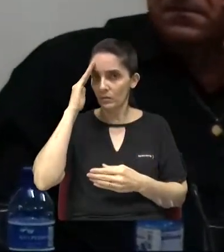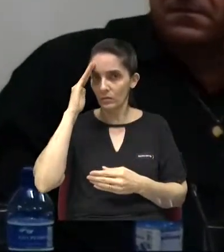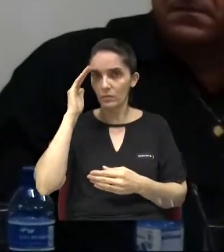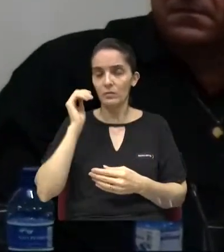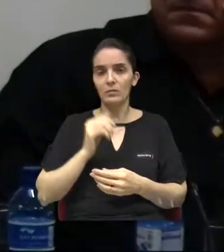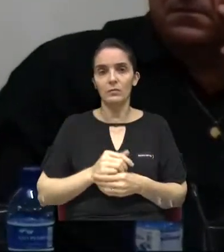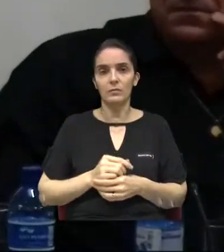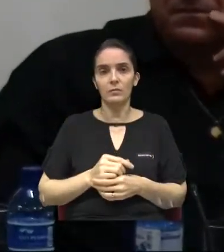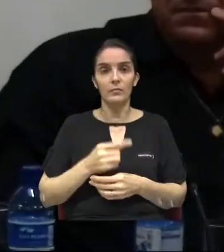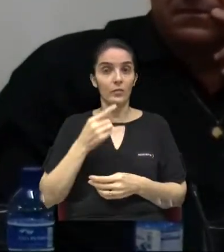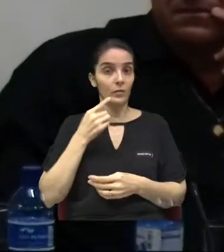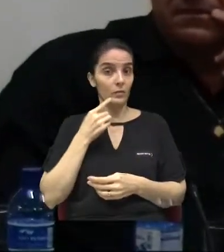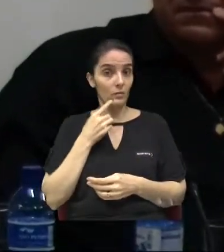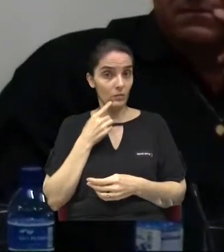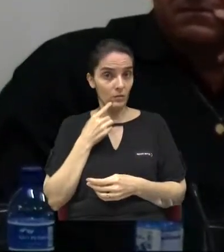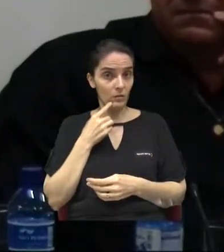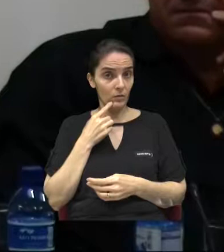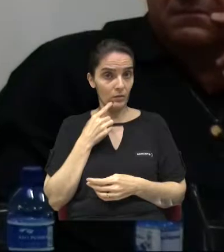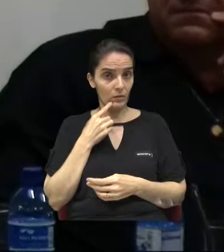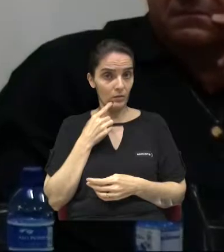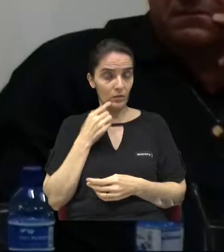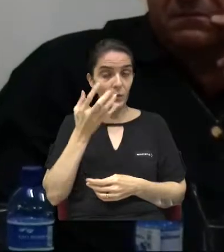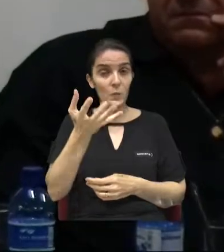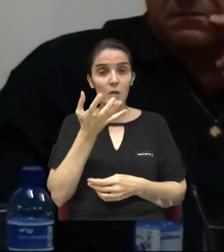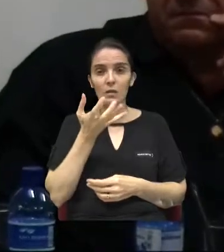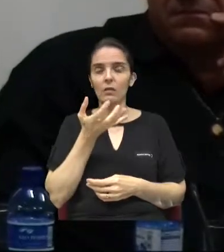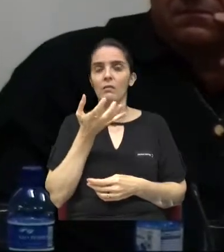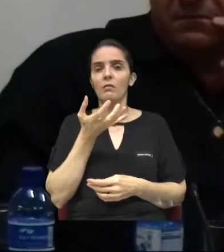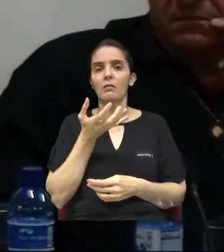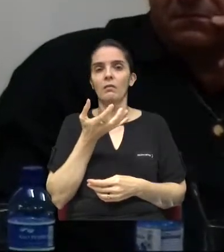que o senhor teve a intenção